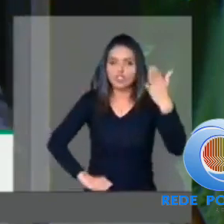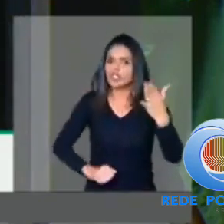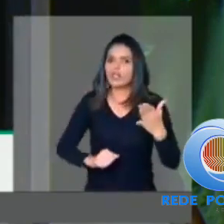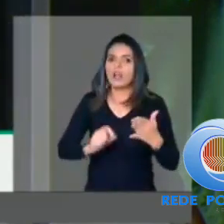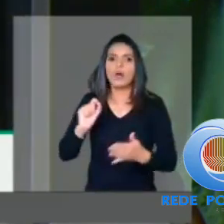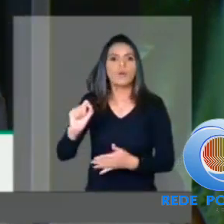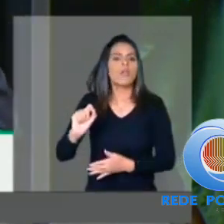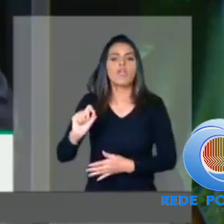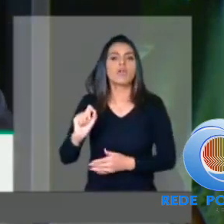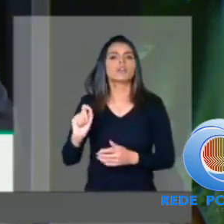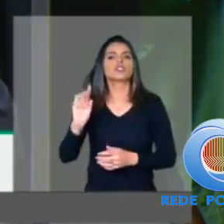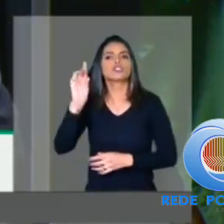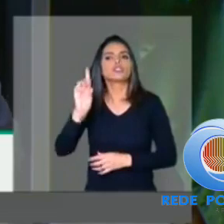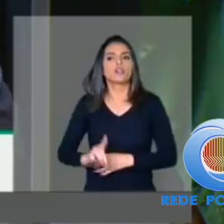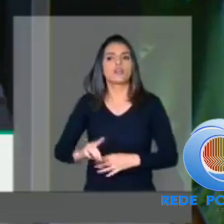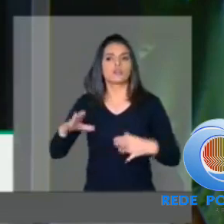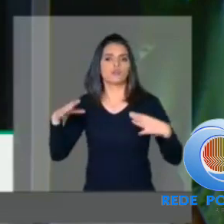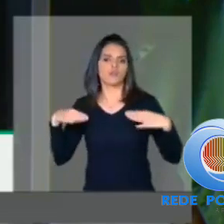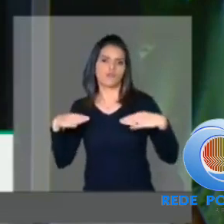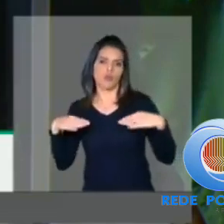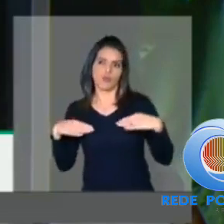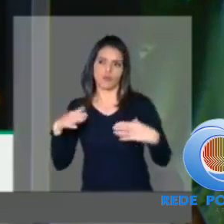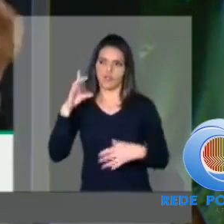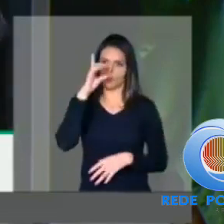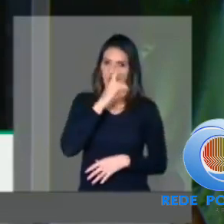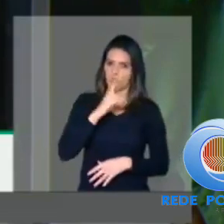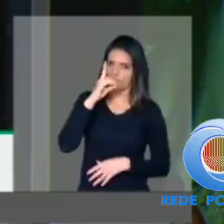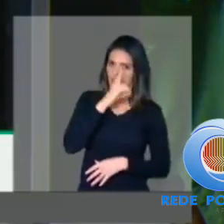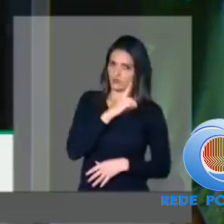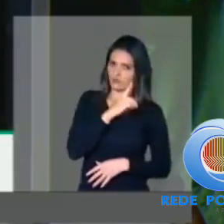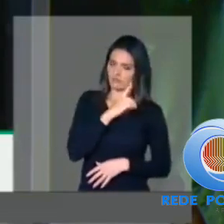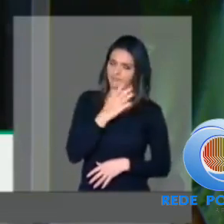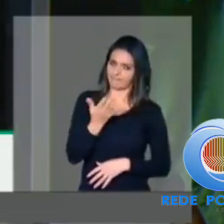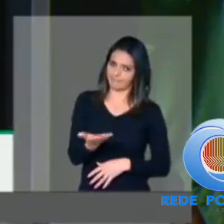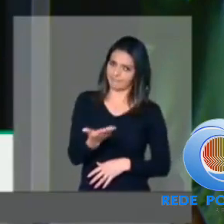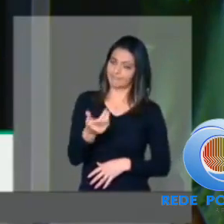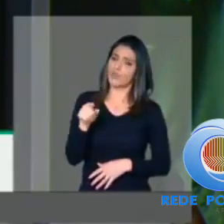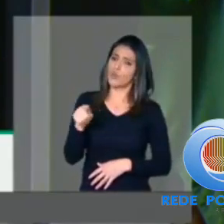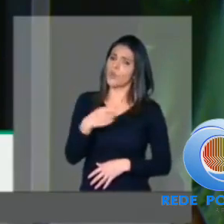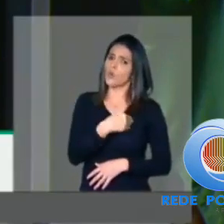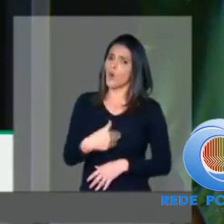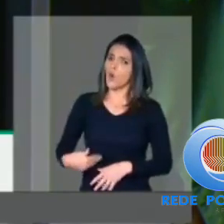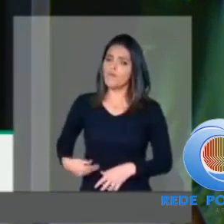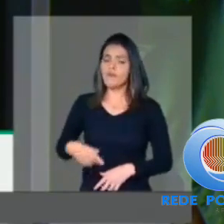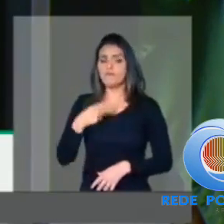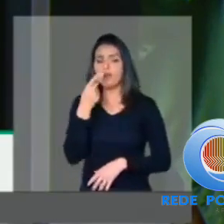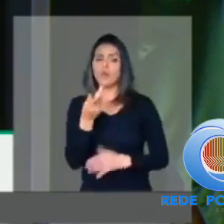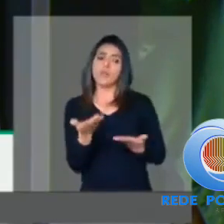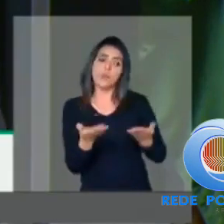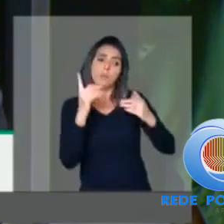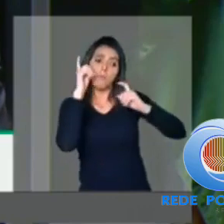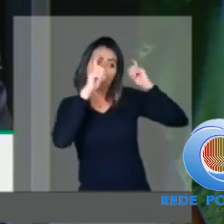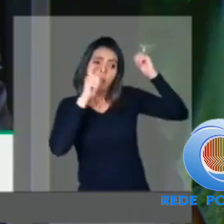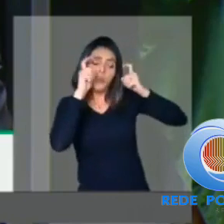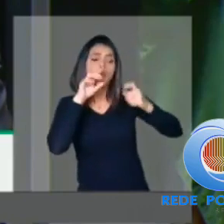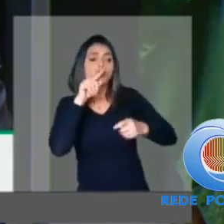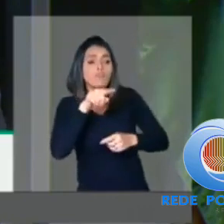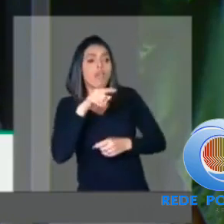a possibilidade de ter folga aos domingos, sobretudo para um governo que diz se preocupar com as